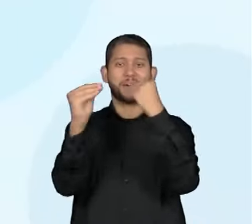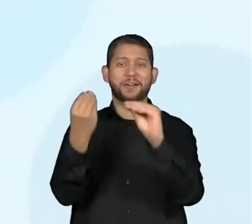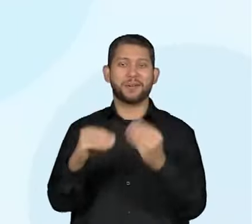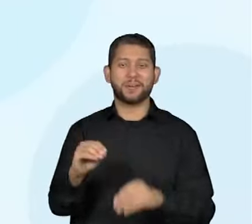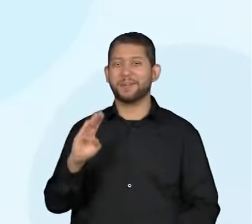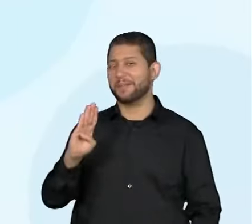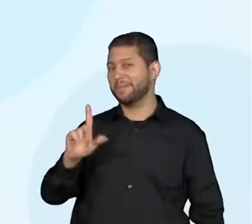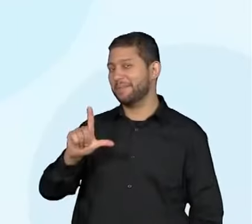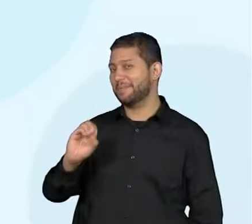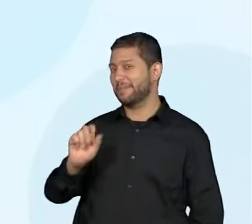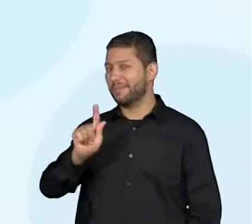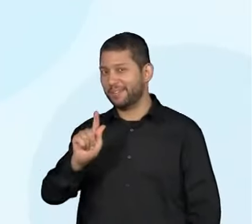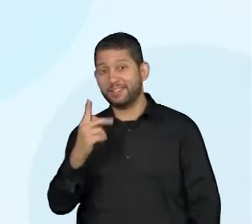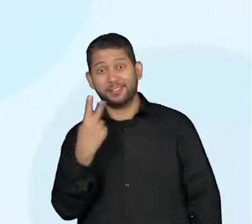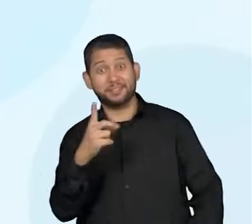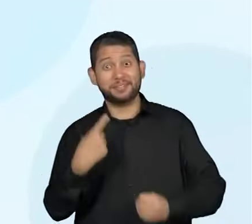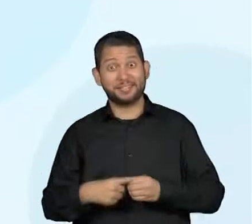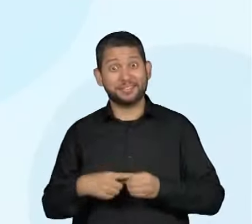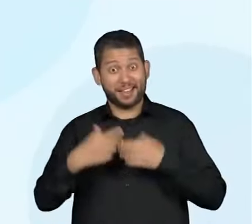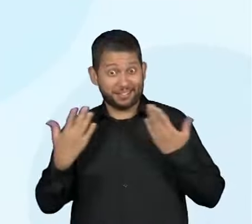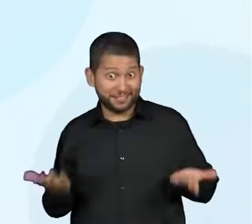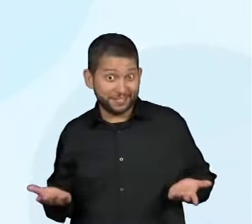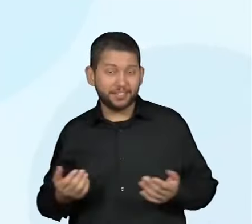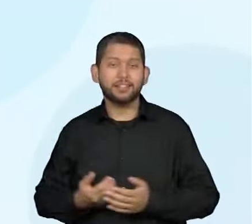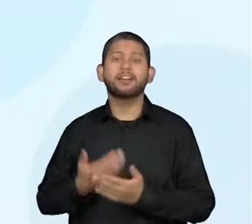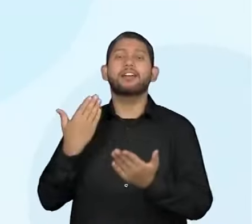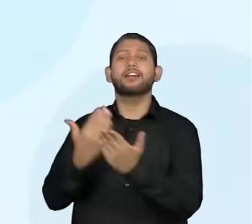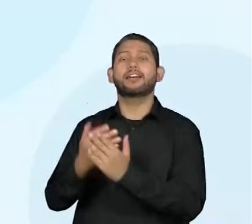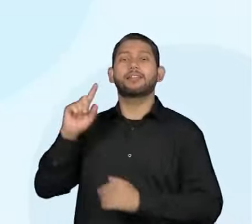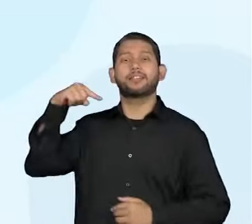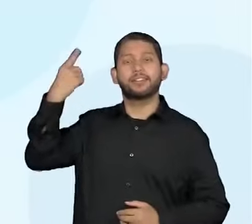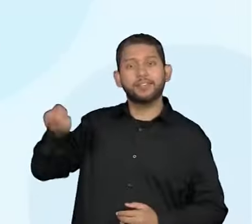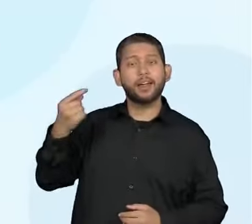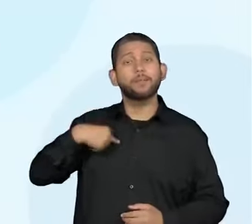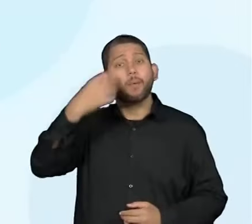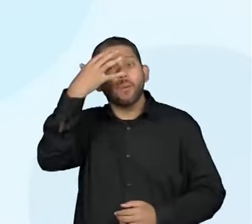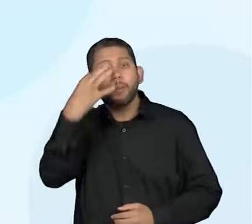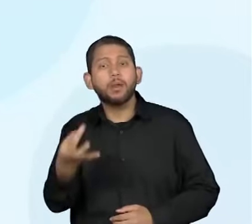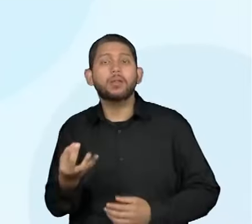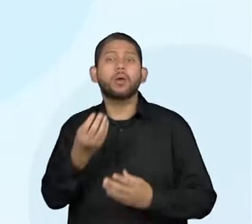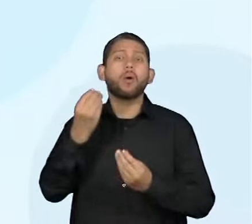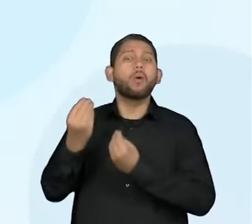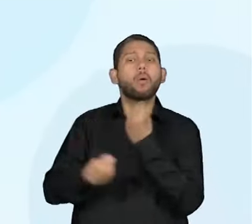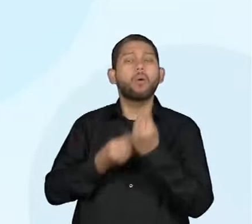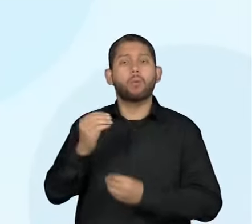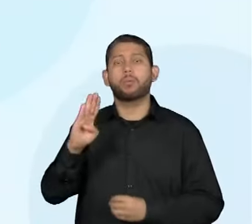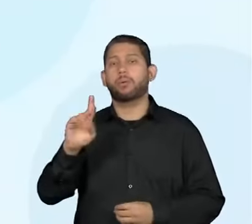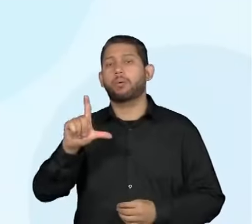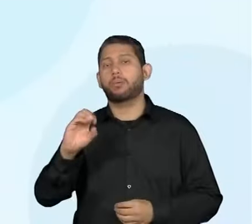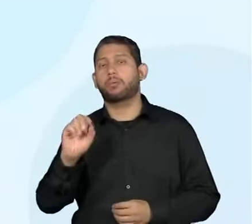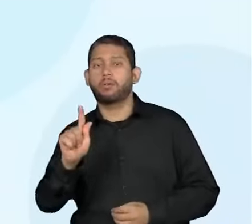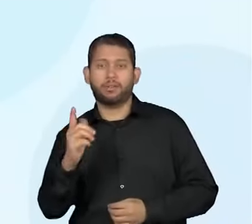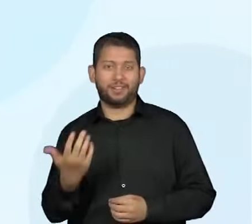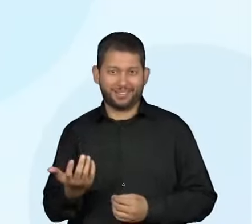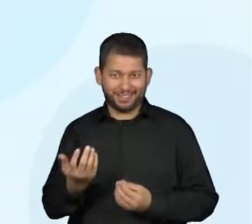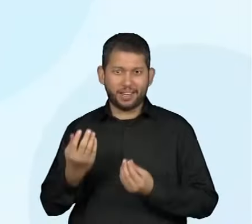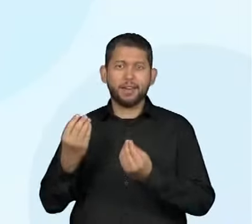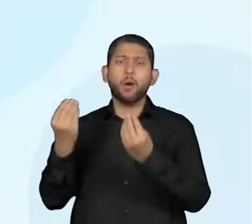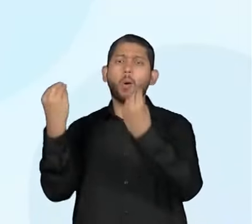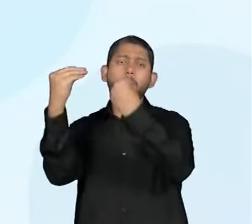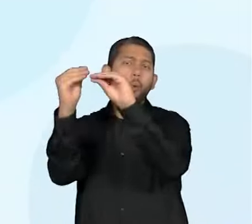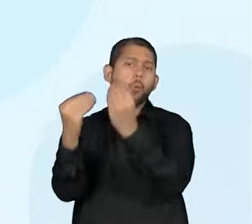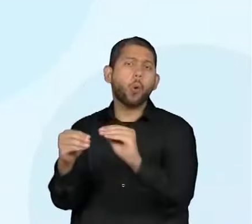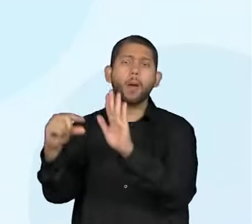da sua cidade. Para a próxima aula, nós compreenderemos a estrutura e a função de um blog. Então, já podemos ir pesquisando